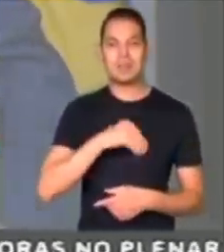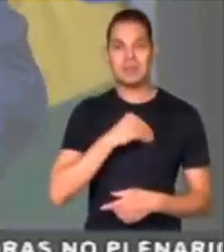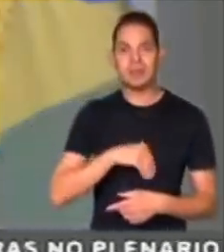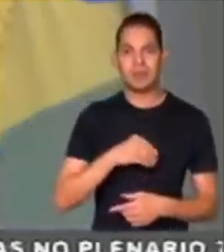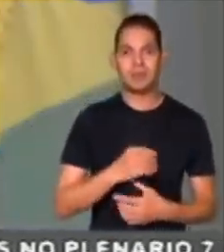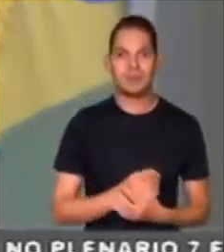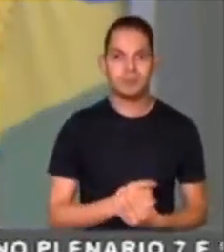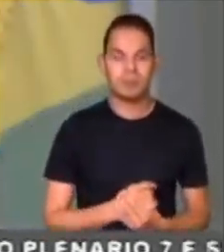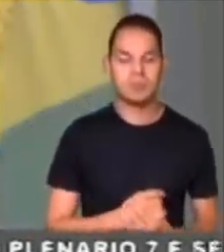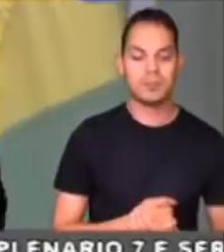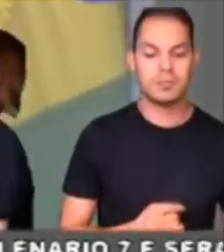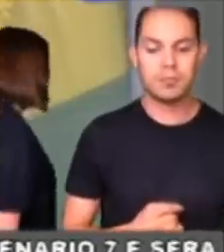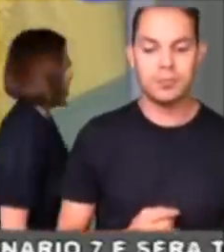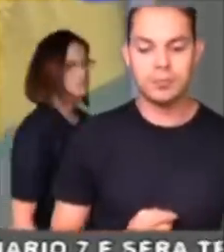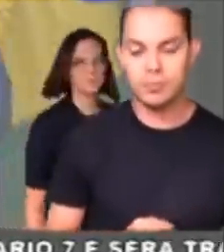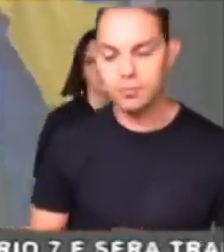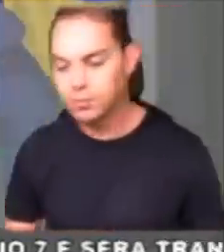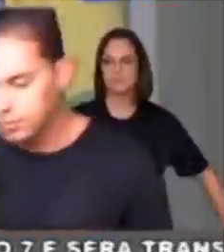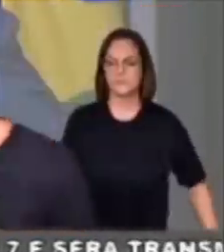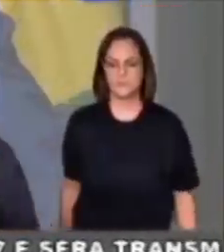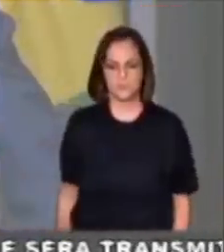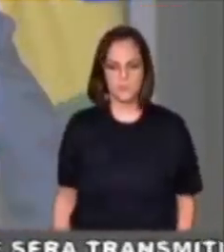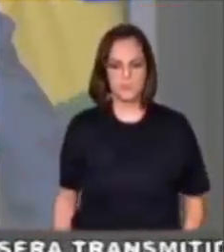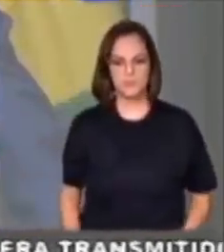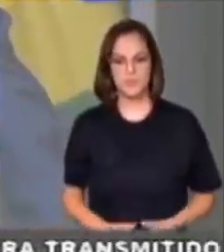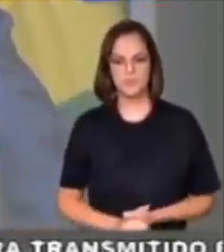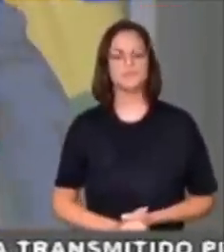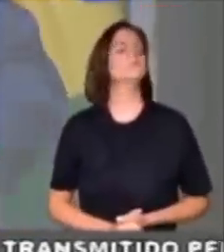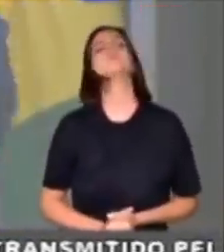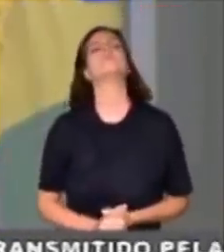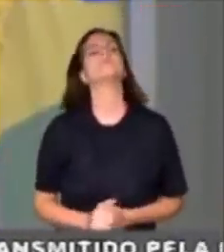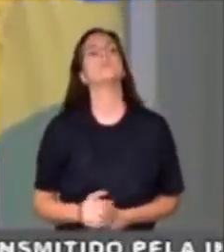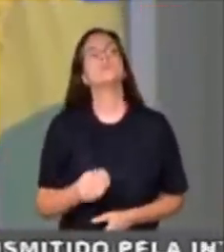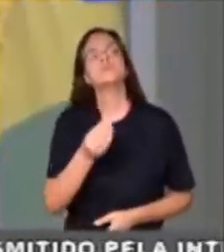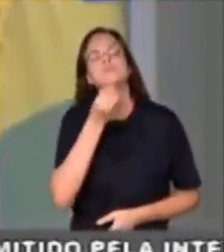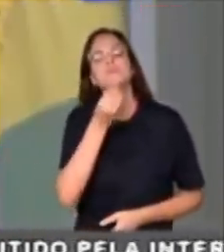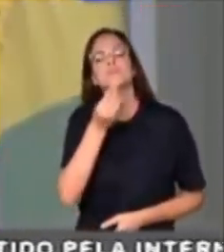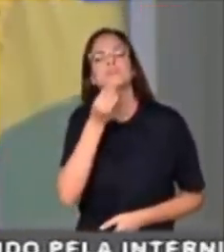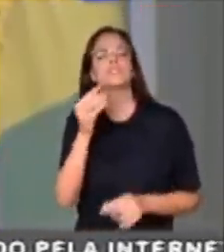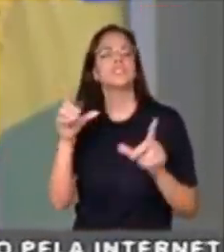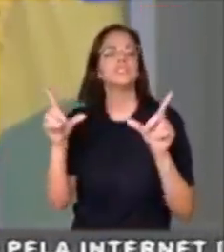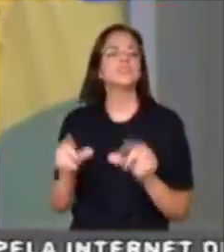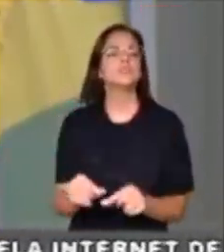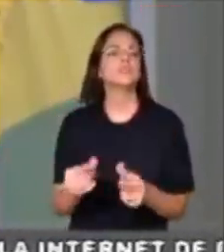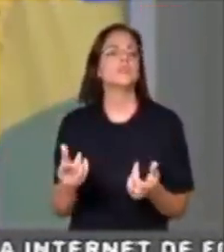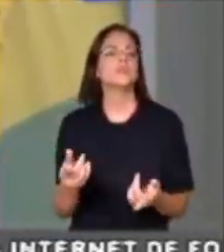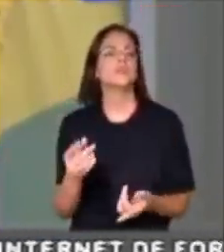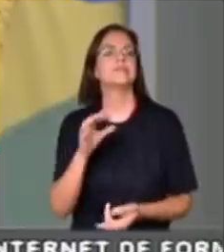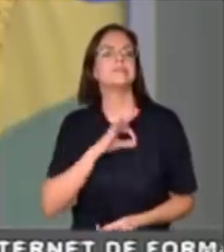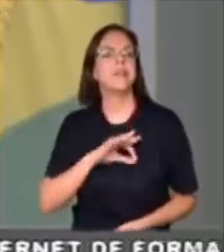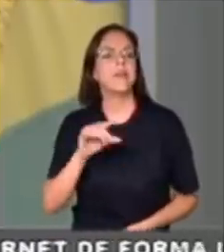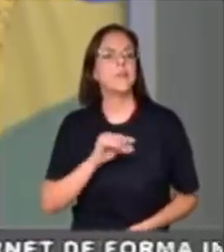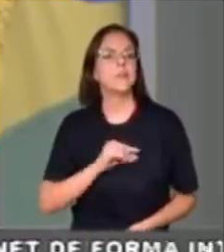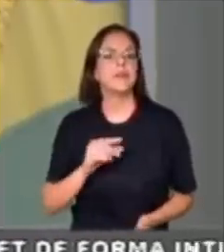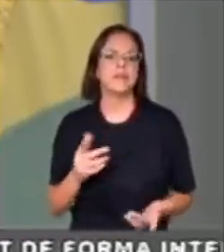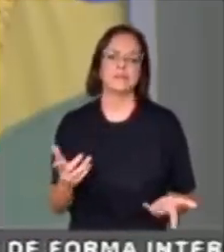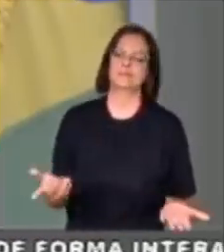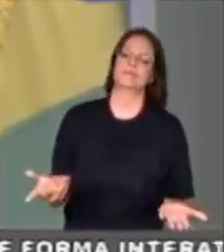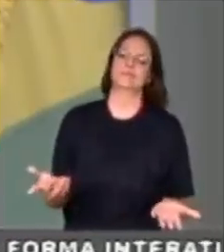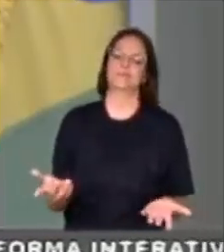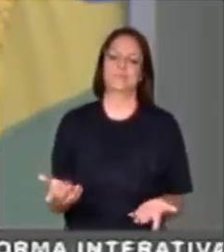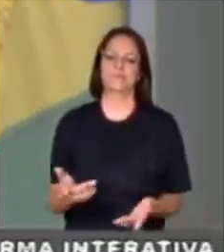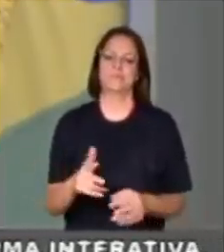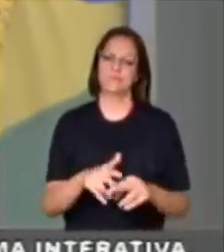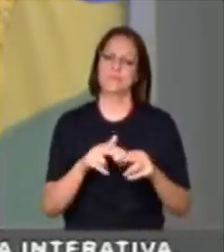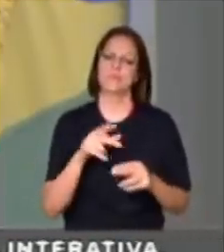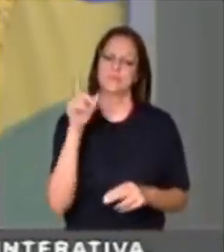ex-presidente Lula nos dois últimos mandatos do governo Dilma, a gente diminuiria o salário mínimo. Então, é uma falácia o que tem